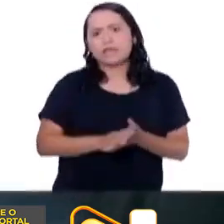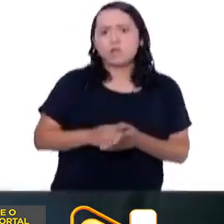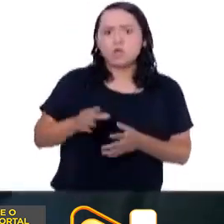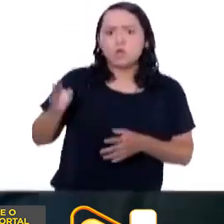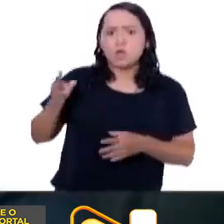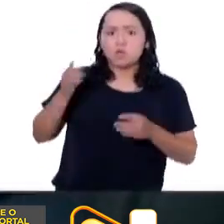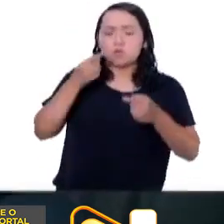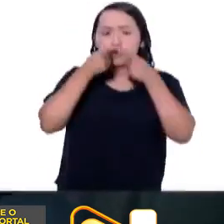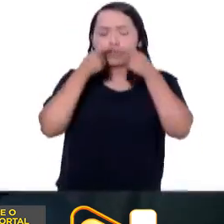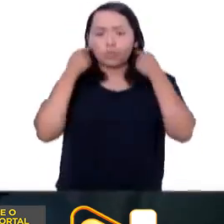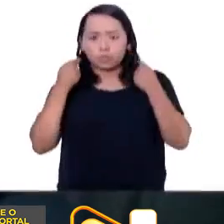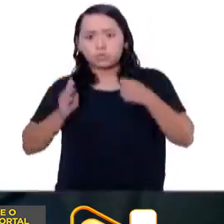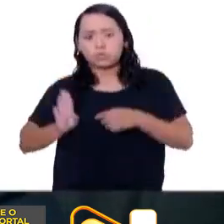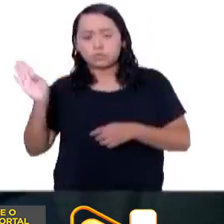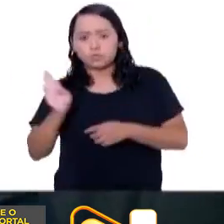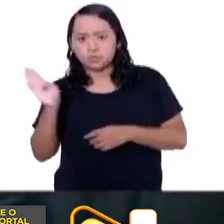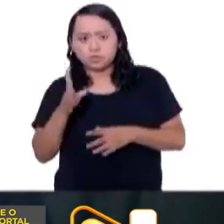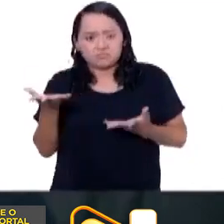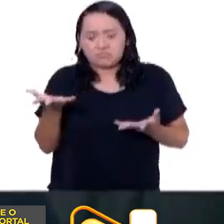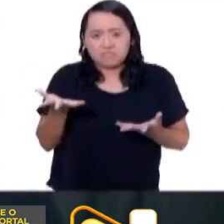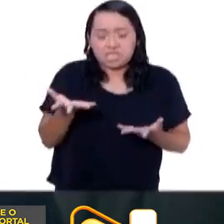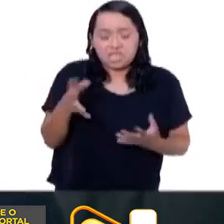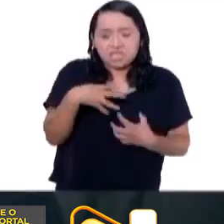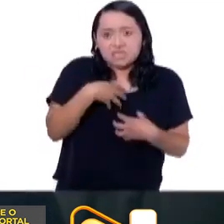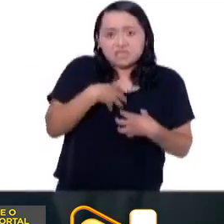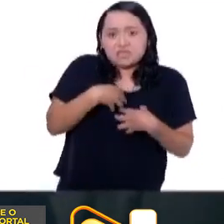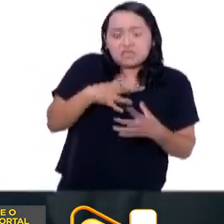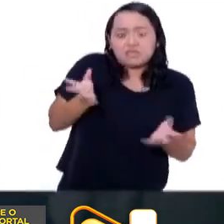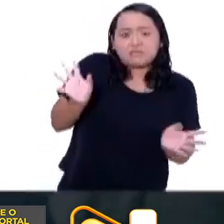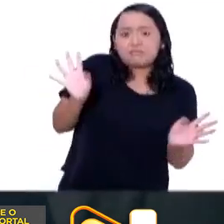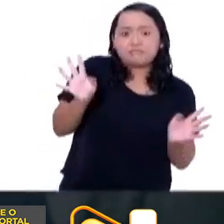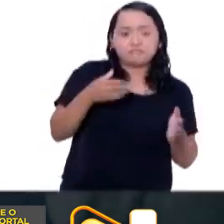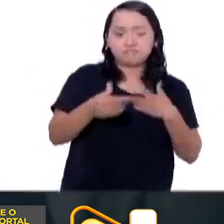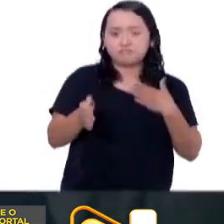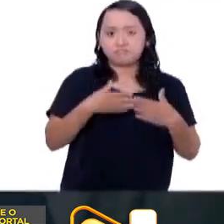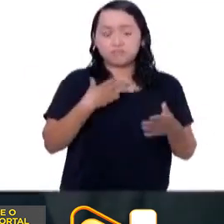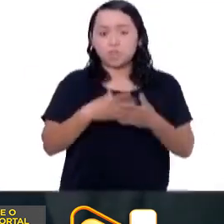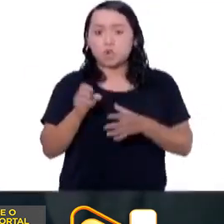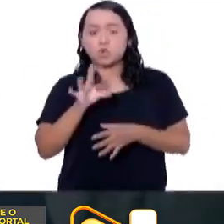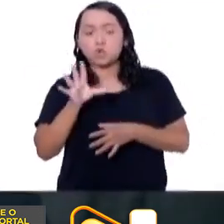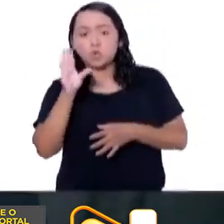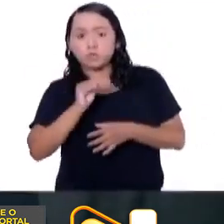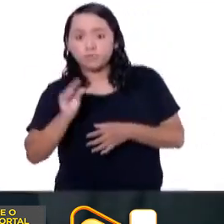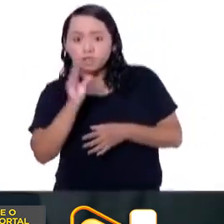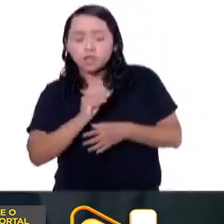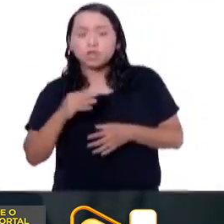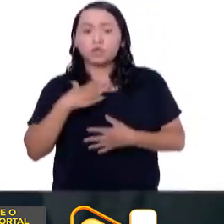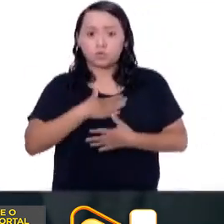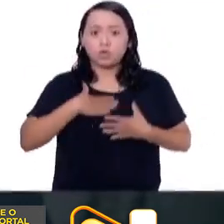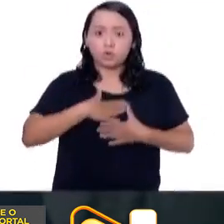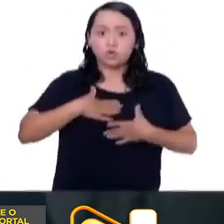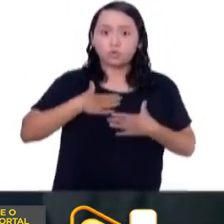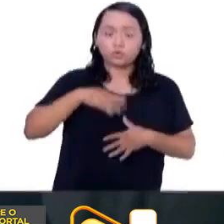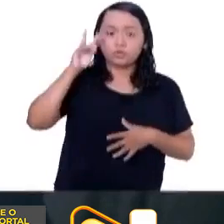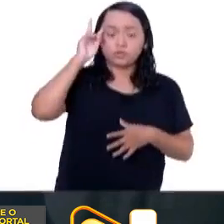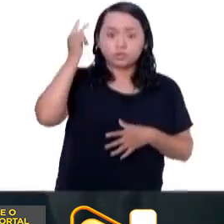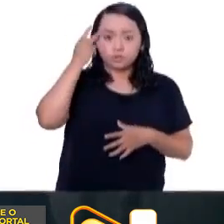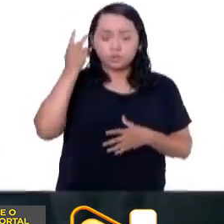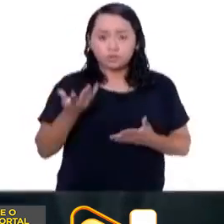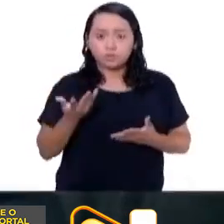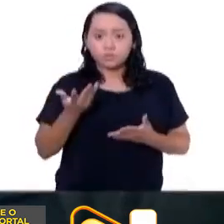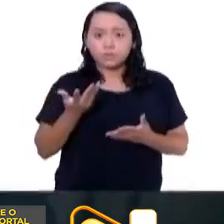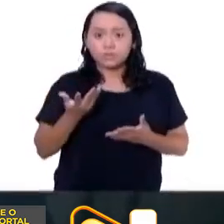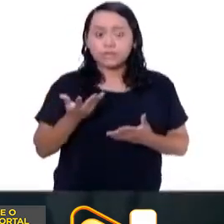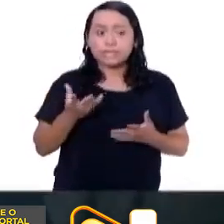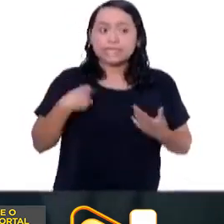a carapuça serviu nele, ele use. Eu disse que eu gosto de história e que